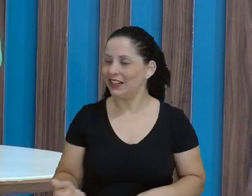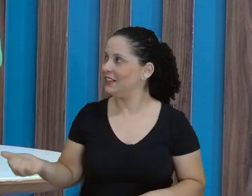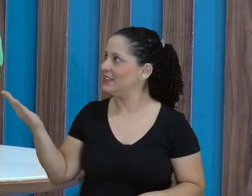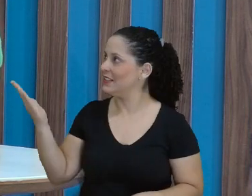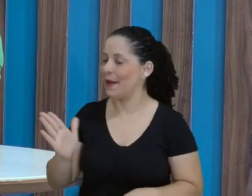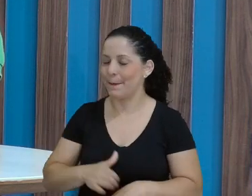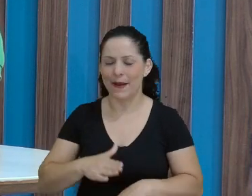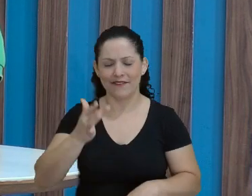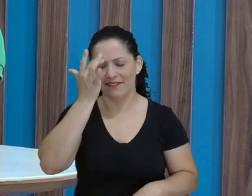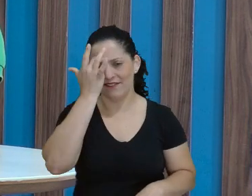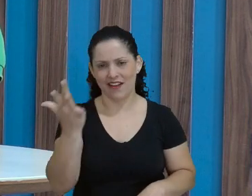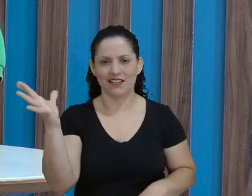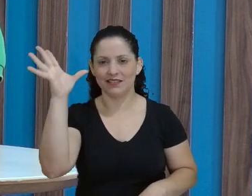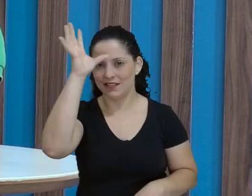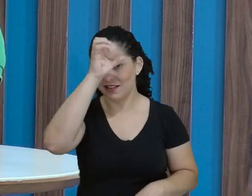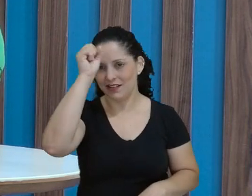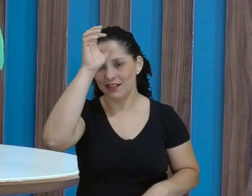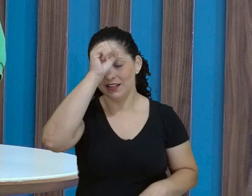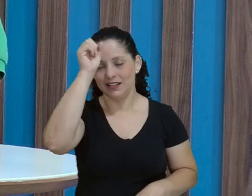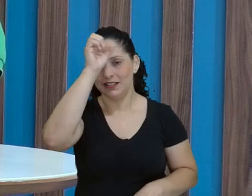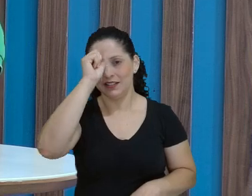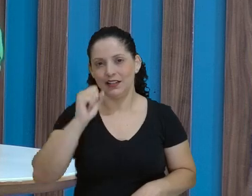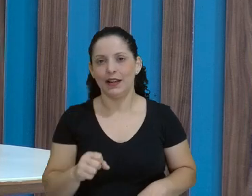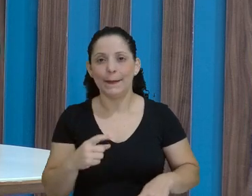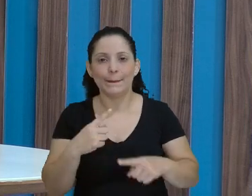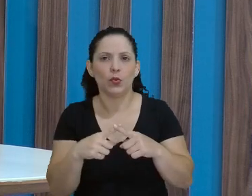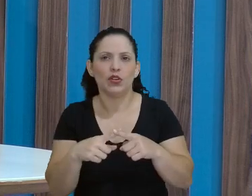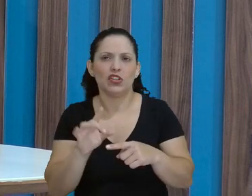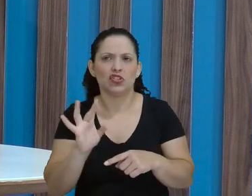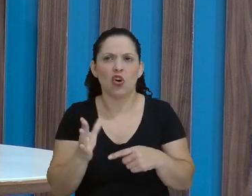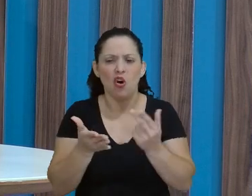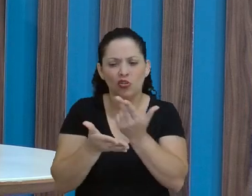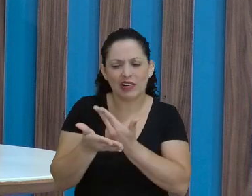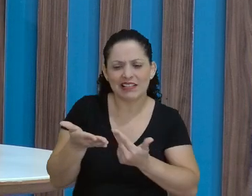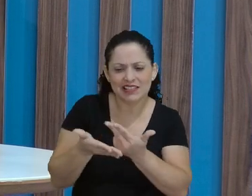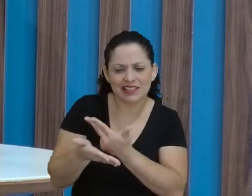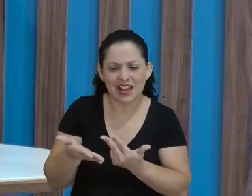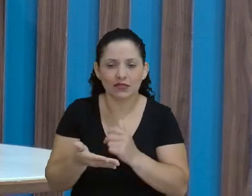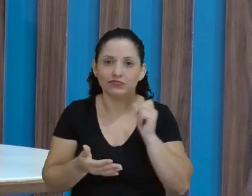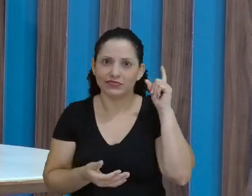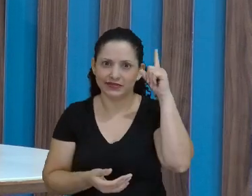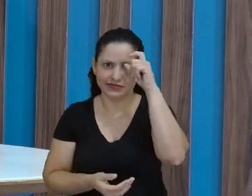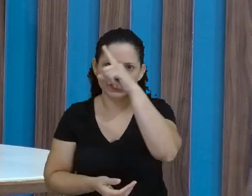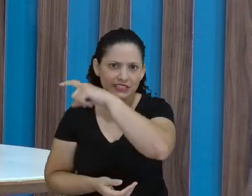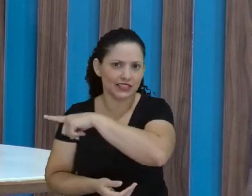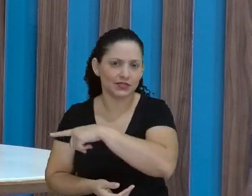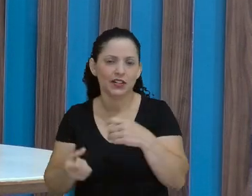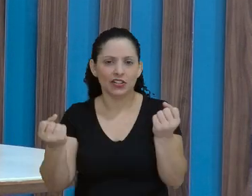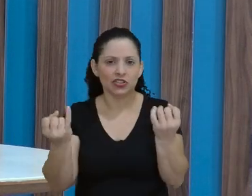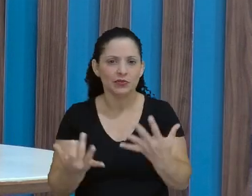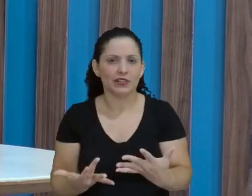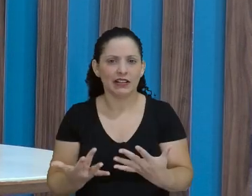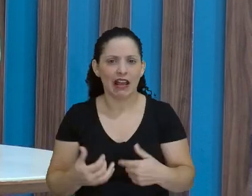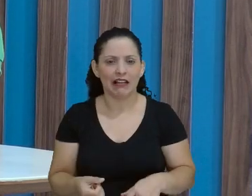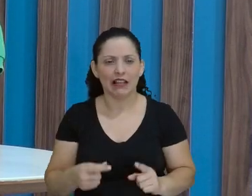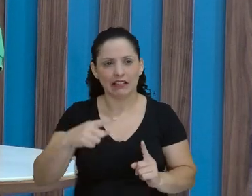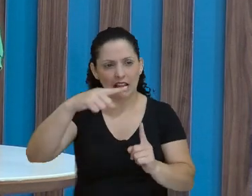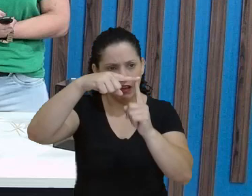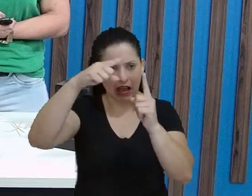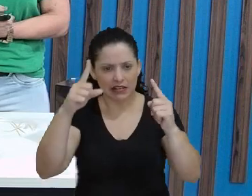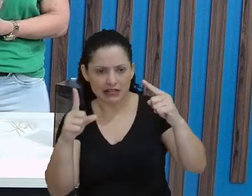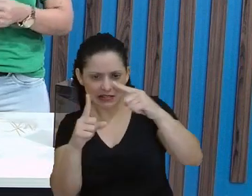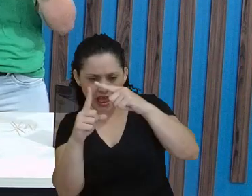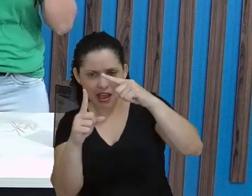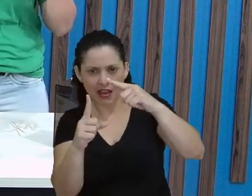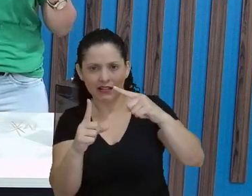mais fácil de aprender, né? Porque só o desenho, só a imagem, fica difícil, principalmente de contar as arestas. E os